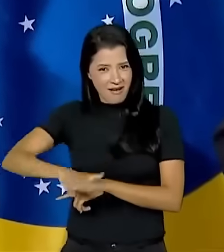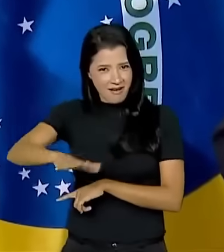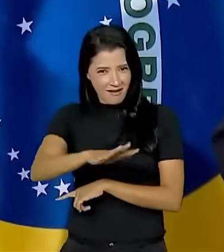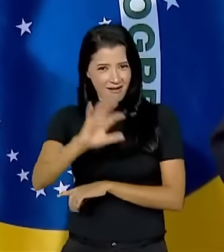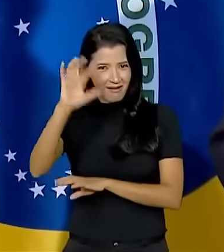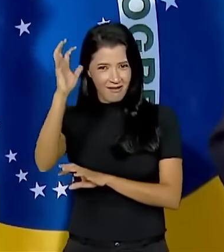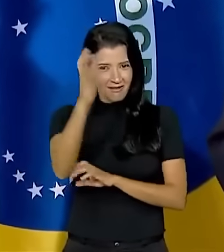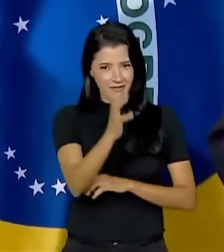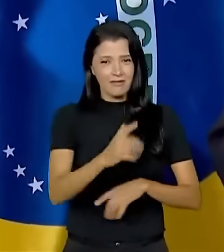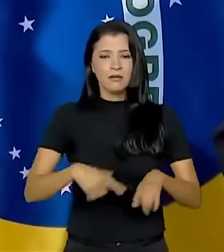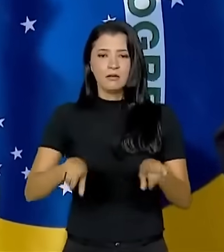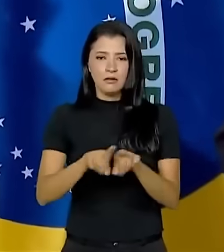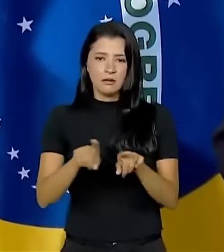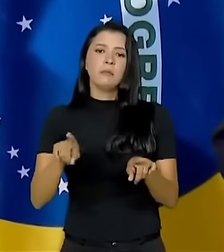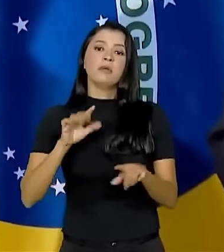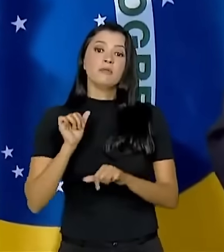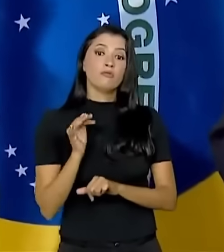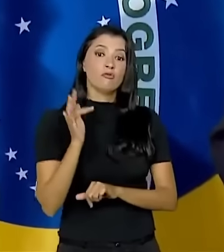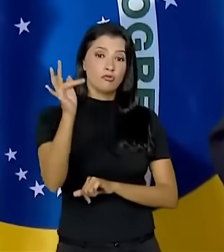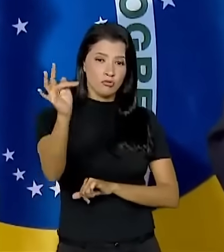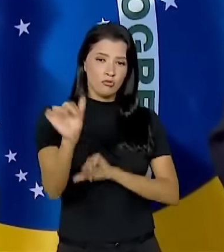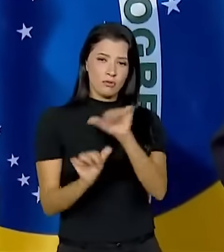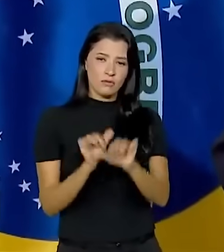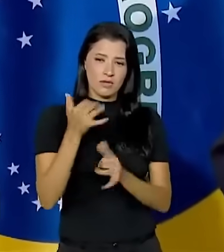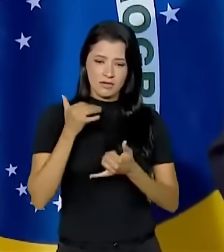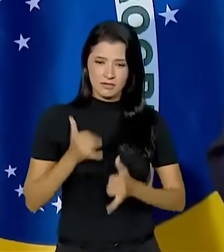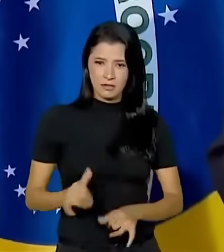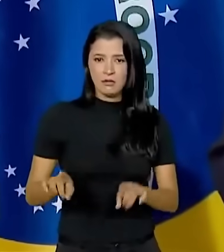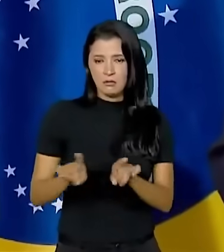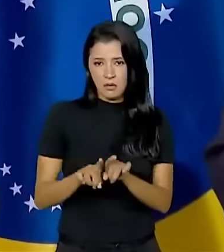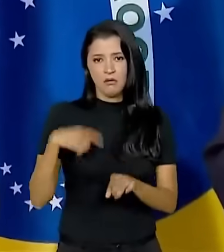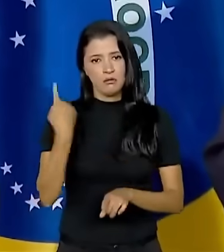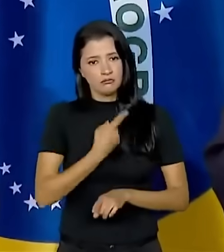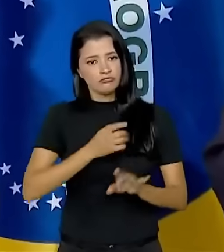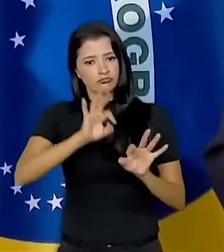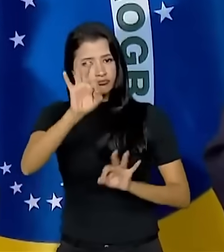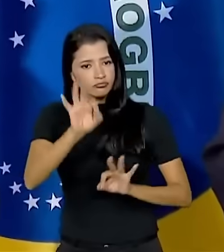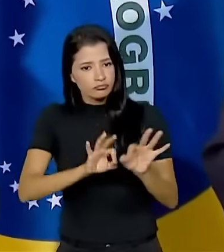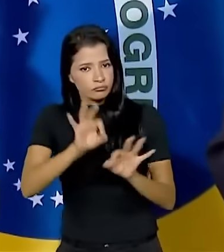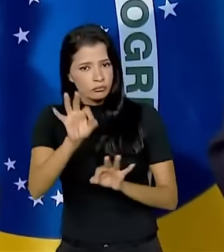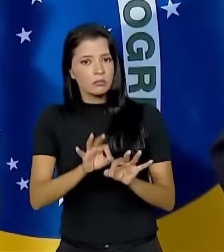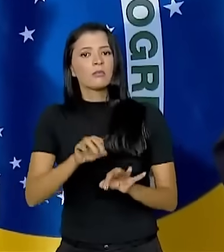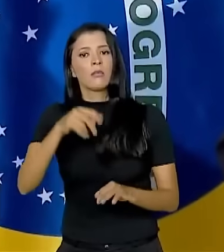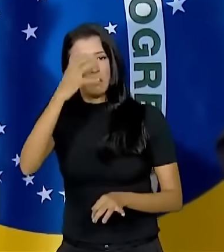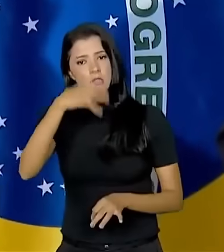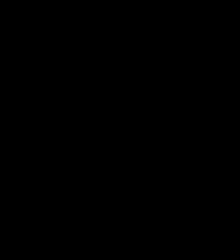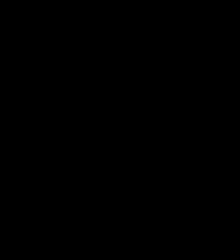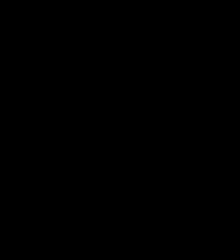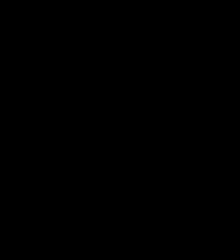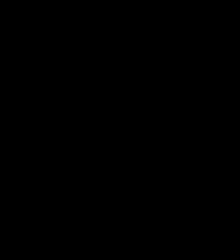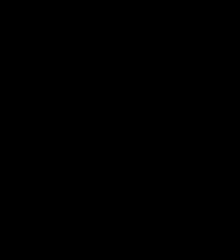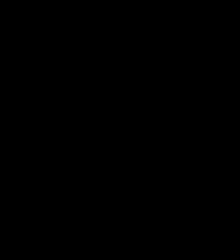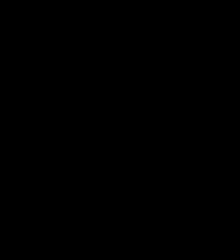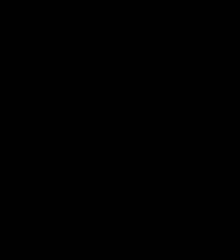bom para a futura transição energética que nós estamos levando muito a sério no Brasil.